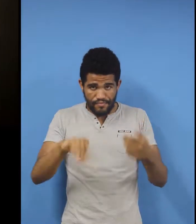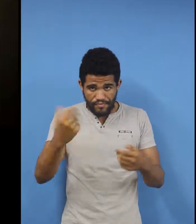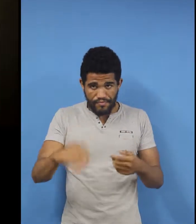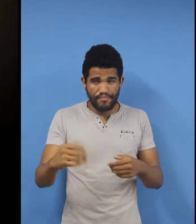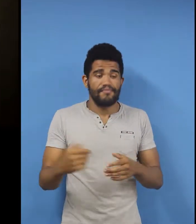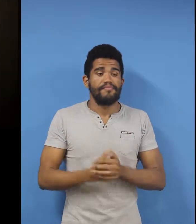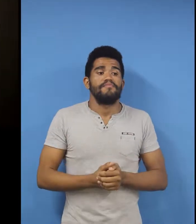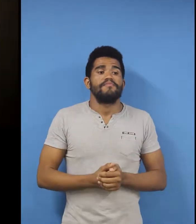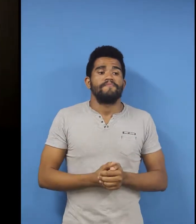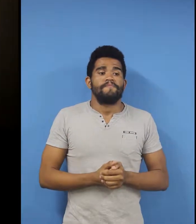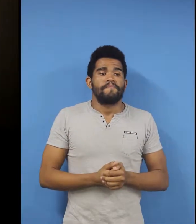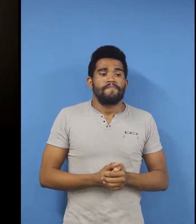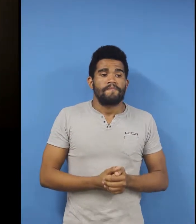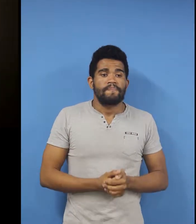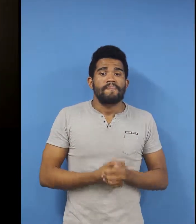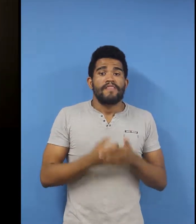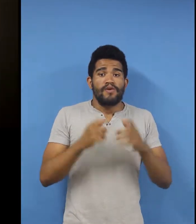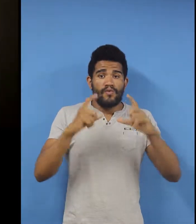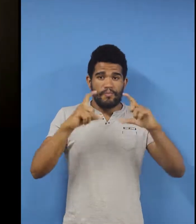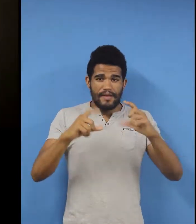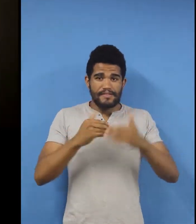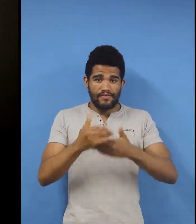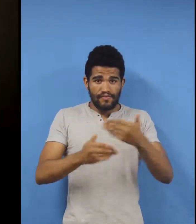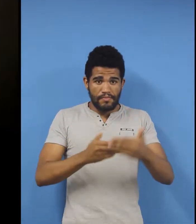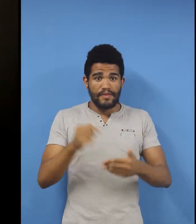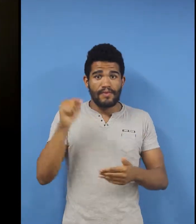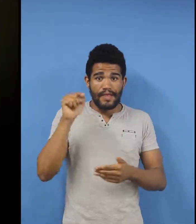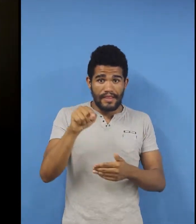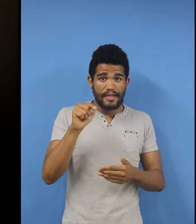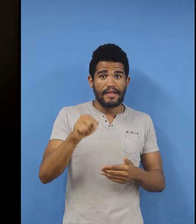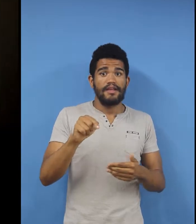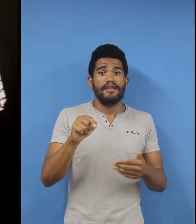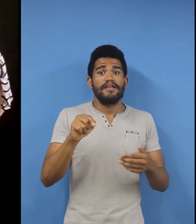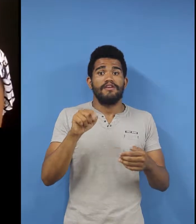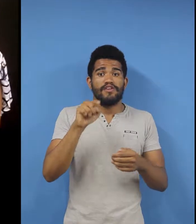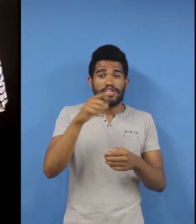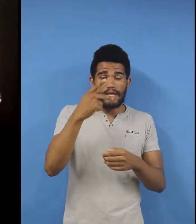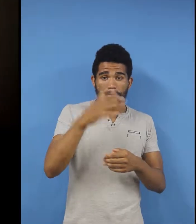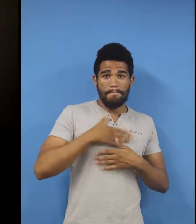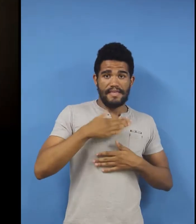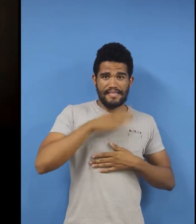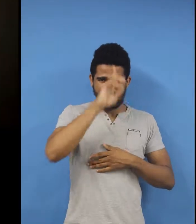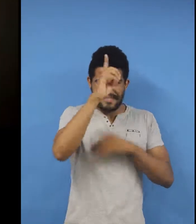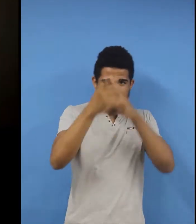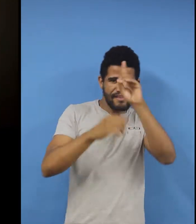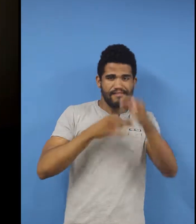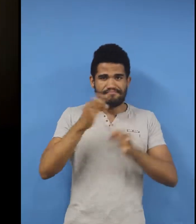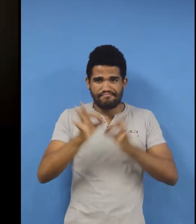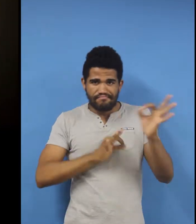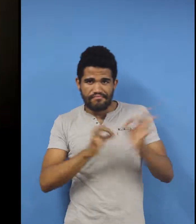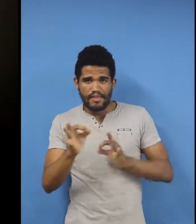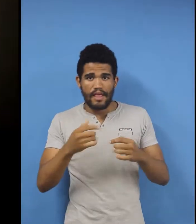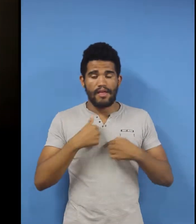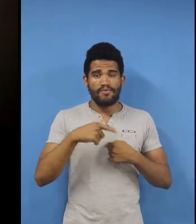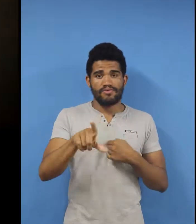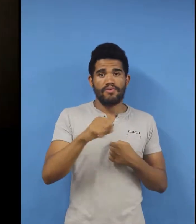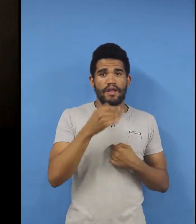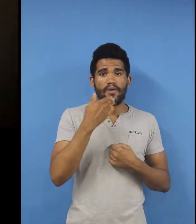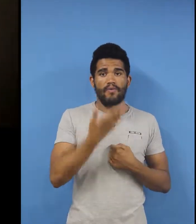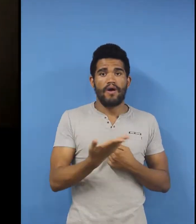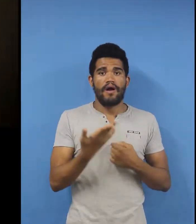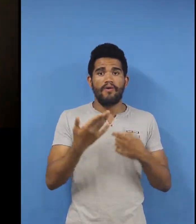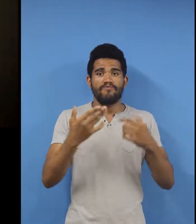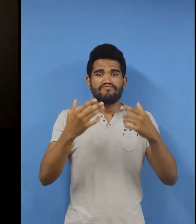lá, aí volta pra cá. Parágrafo de desenvolvimento. É nele que eu vou desenvolver as minhas ideias, é nele que eu vou